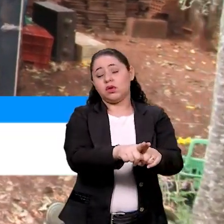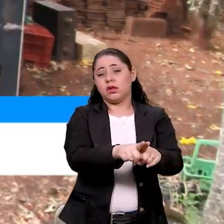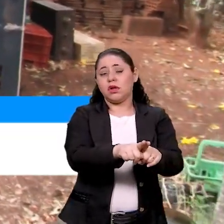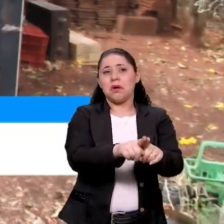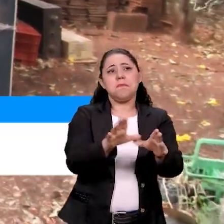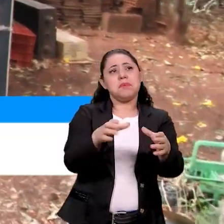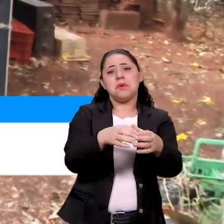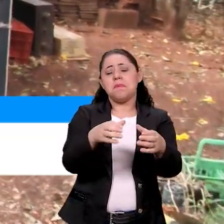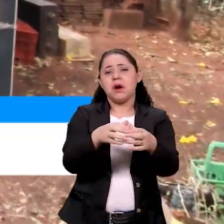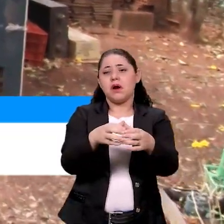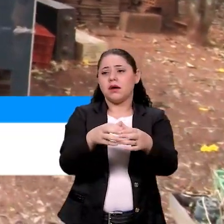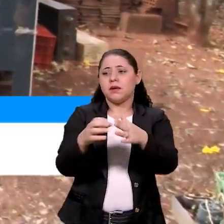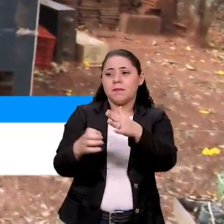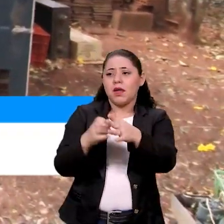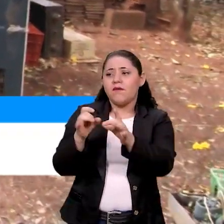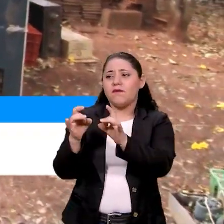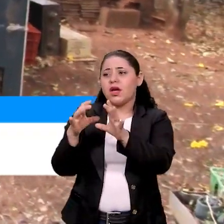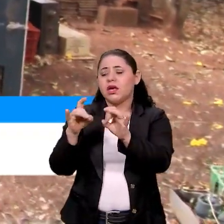tradicional, pequenos